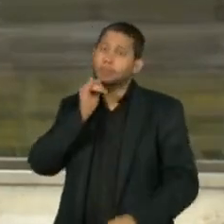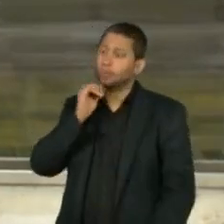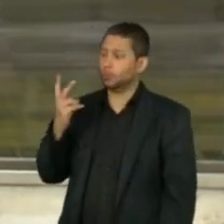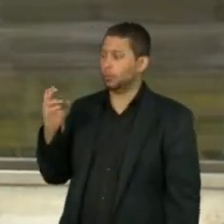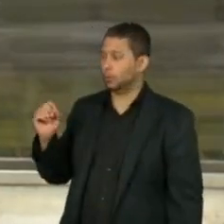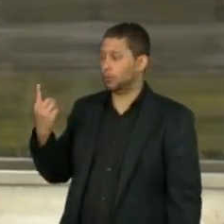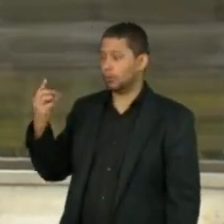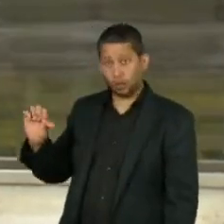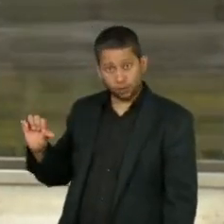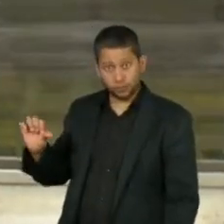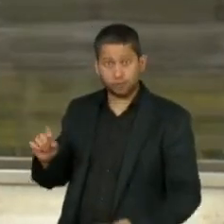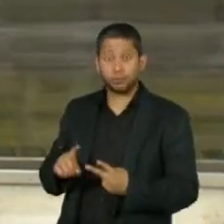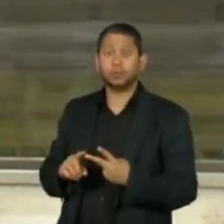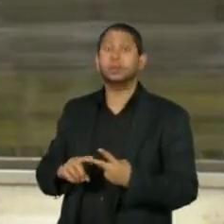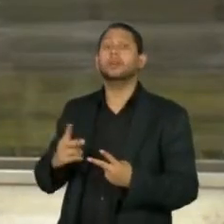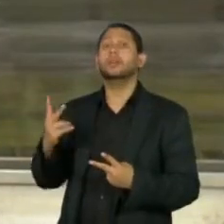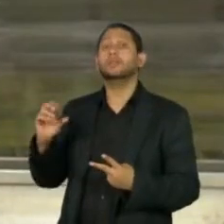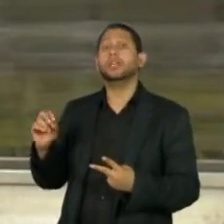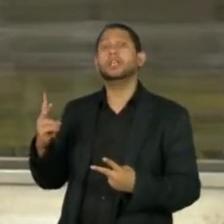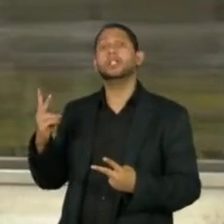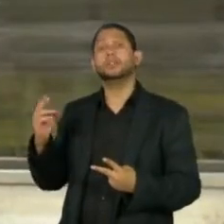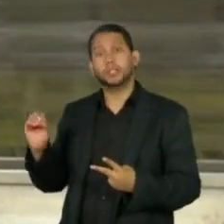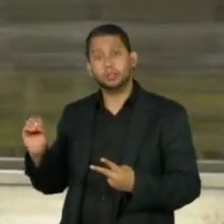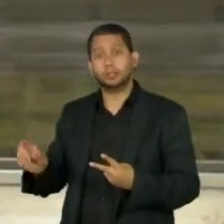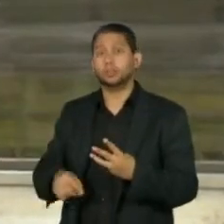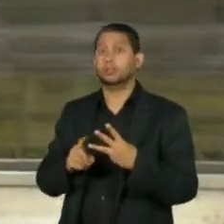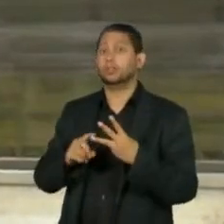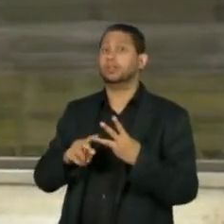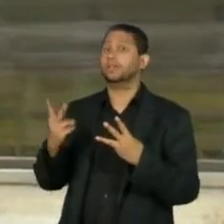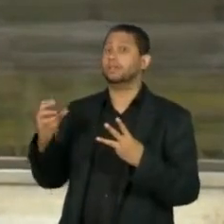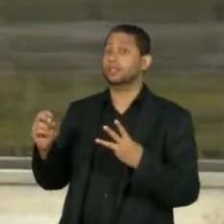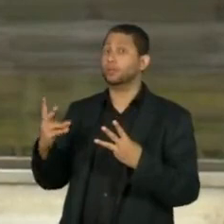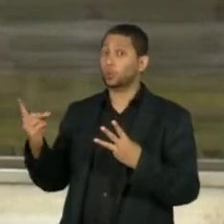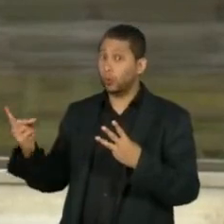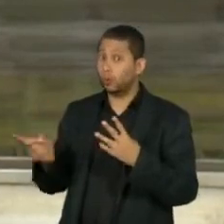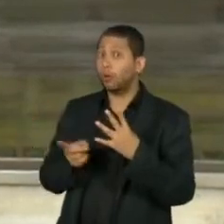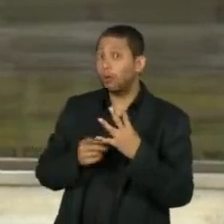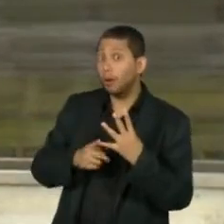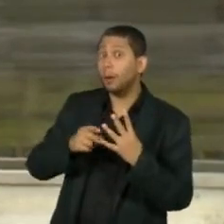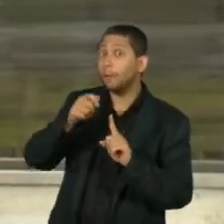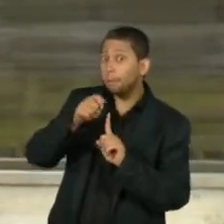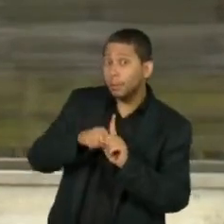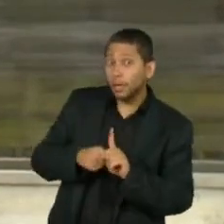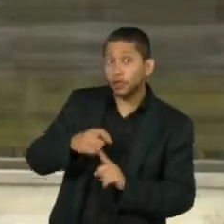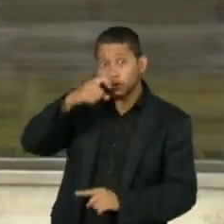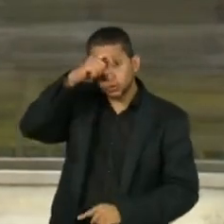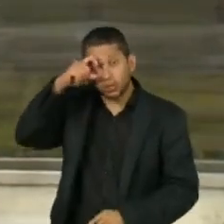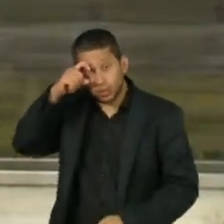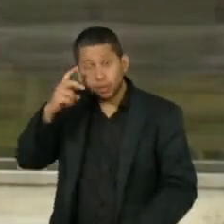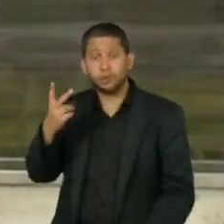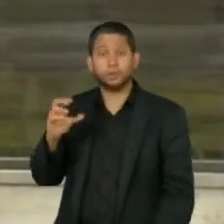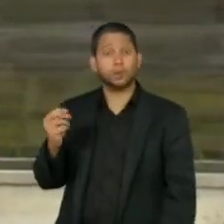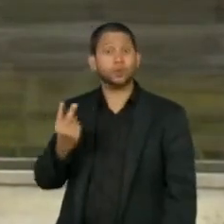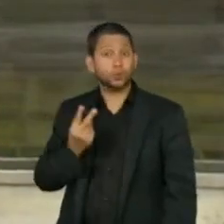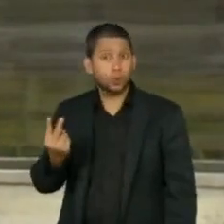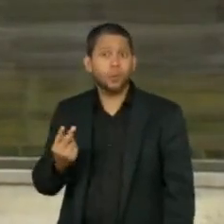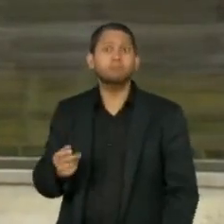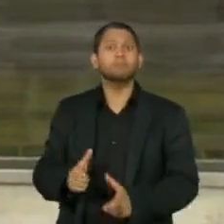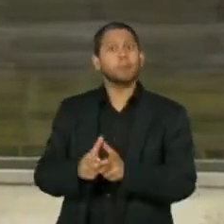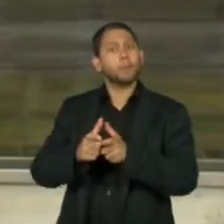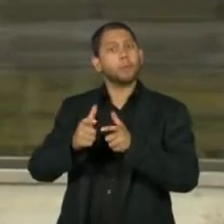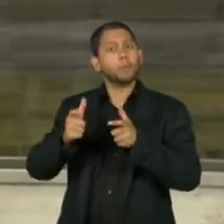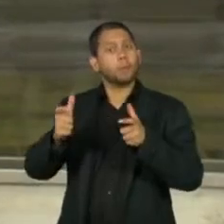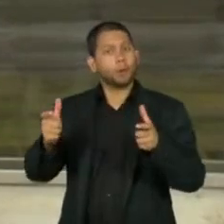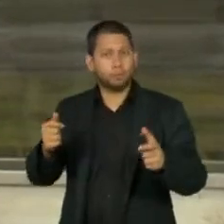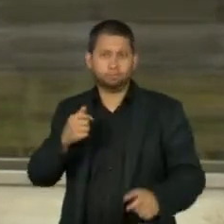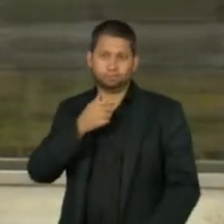2019, 2020, 2021, e já começamos bem nesse mês de janeiro de 2022. A secretária de